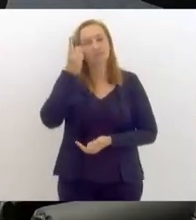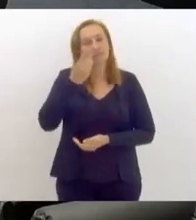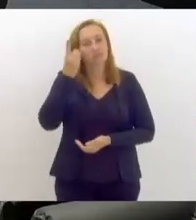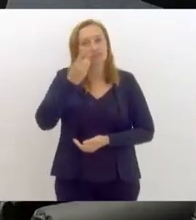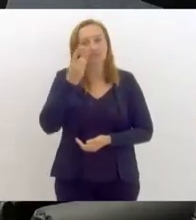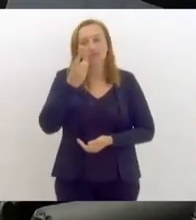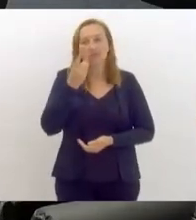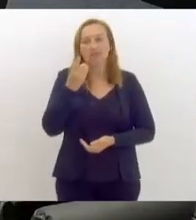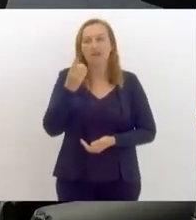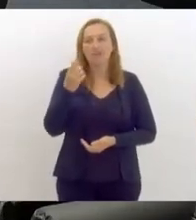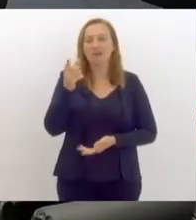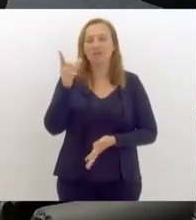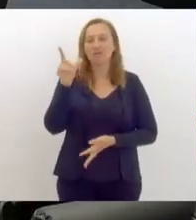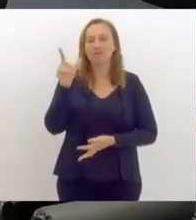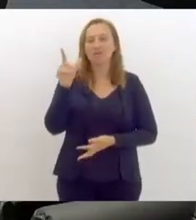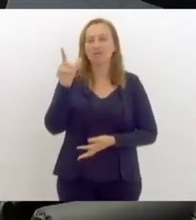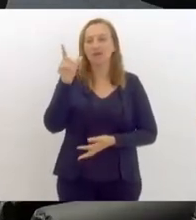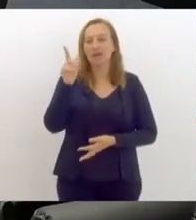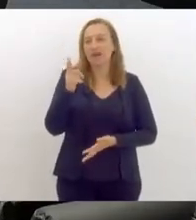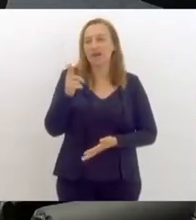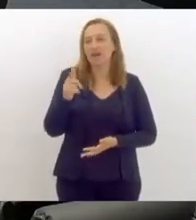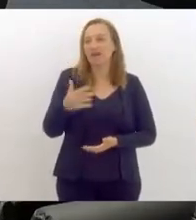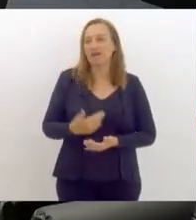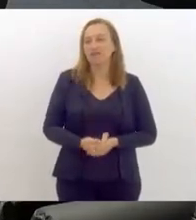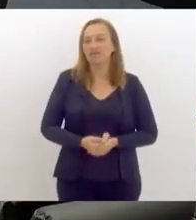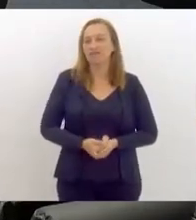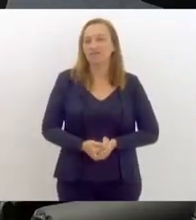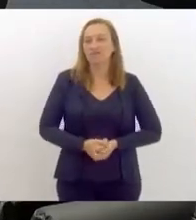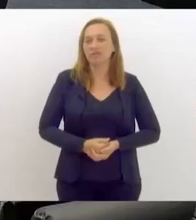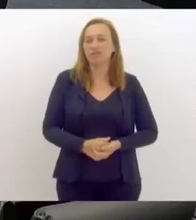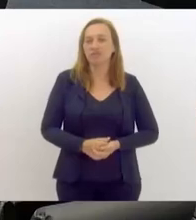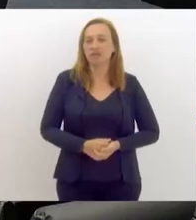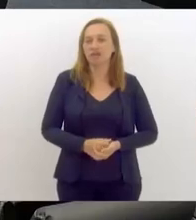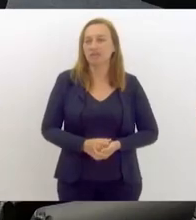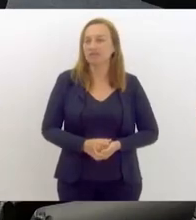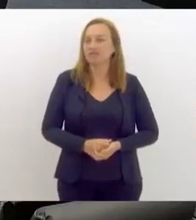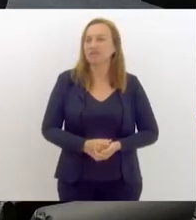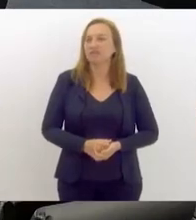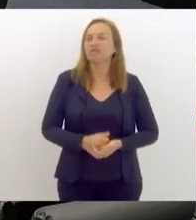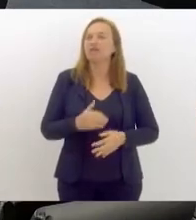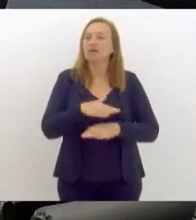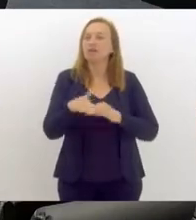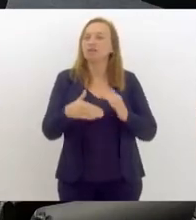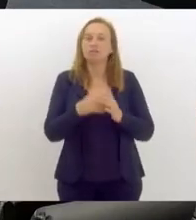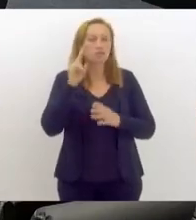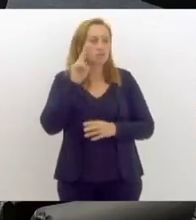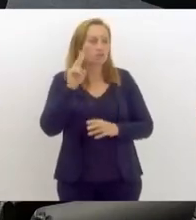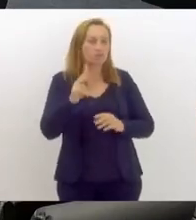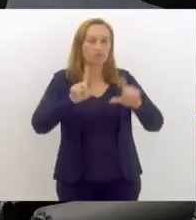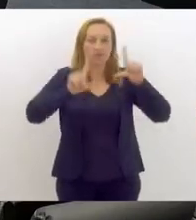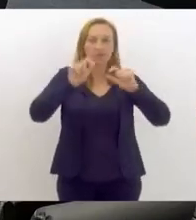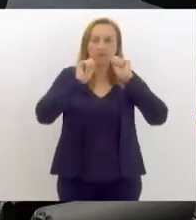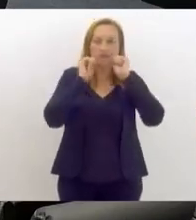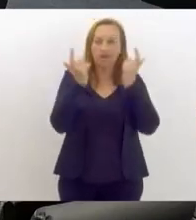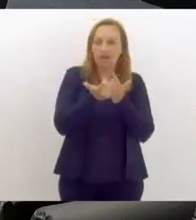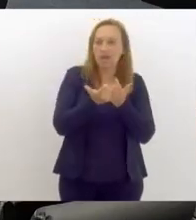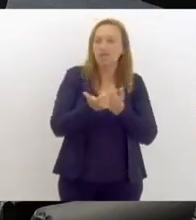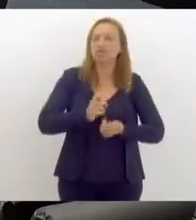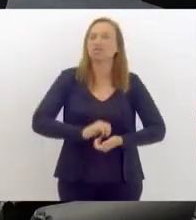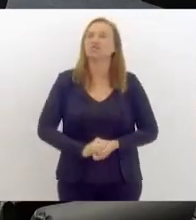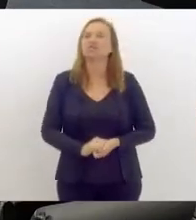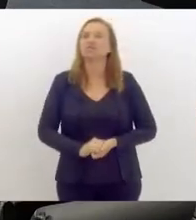deputados estão aqui na casa as pessoas que assistem pela TV alergicas assessores a nossa TV alerj